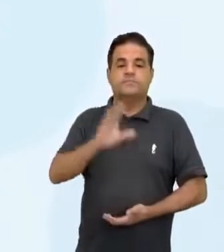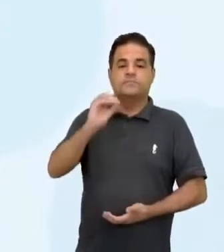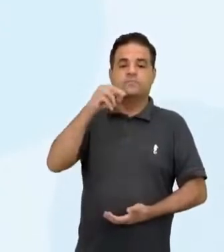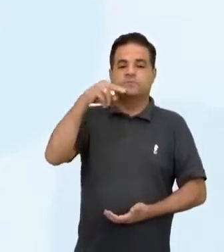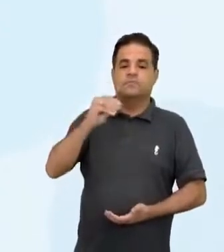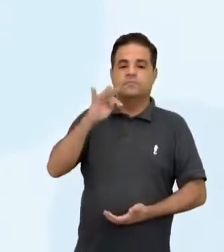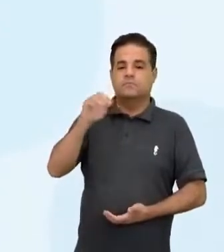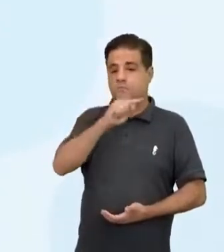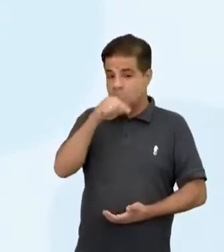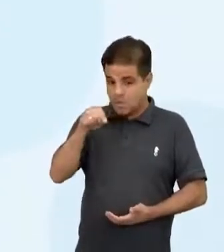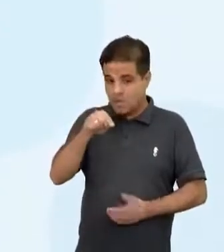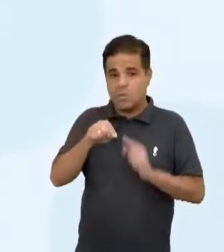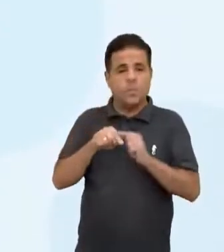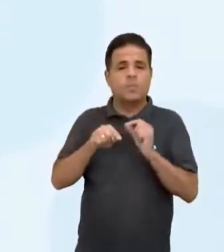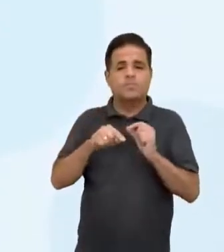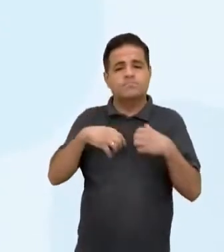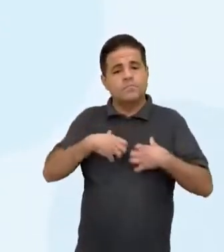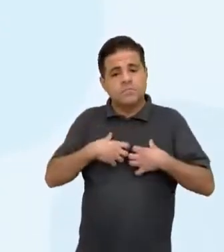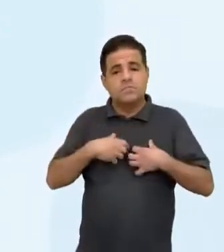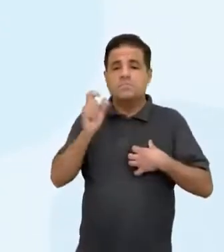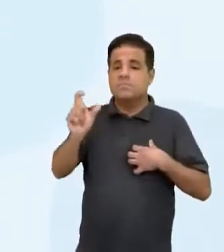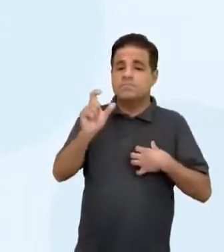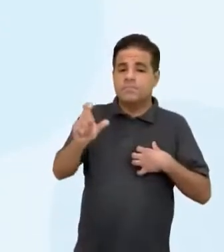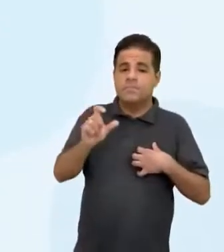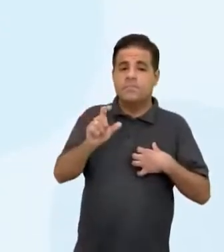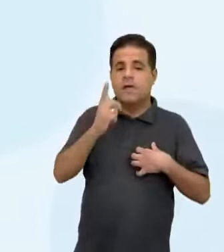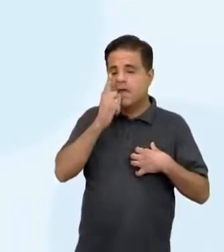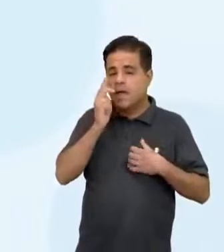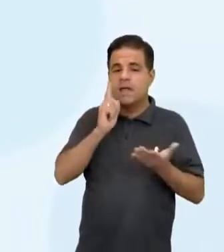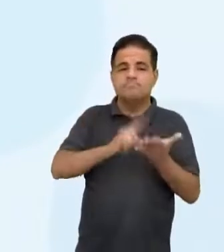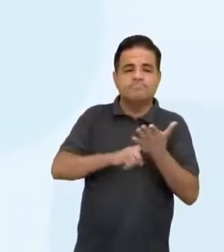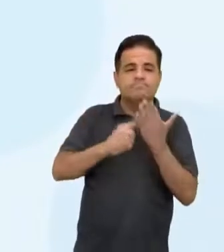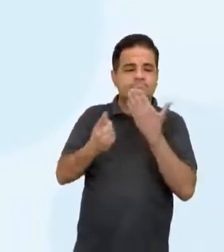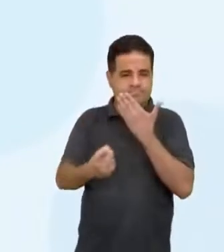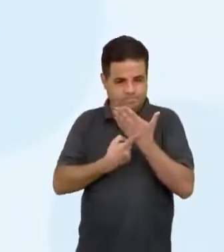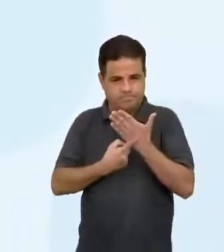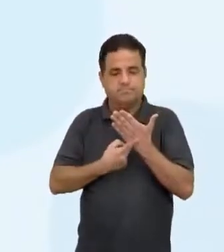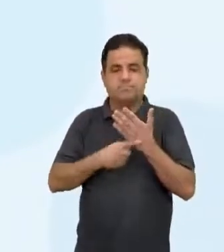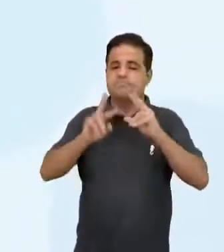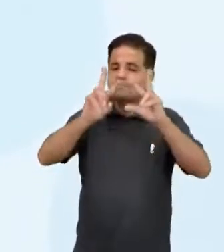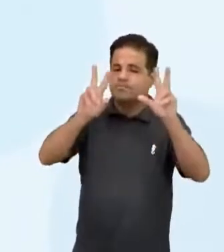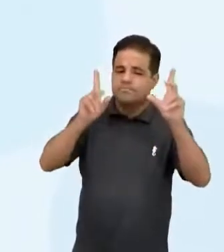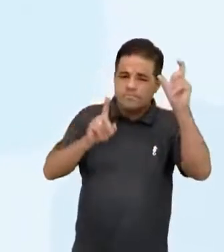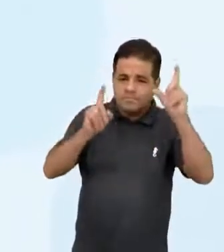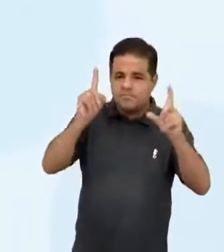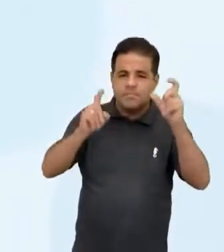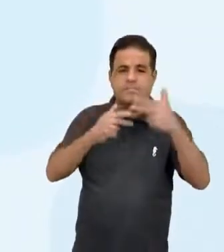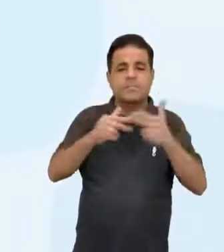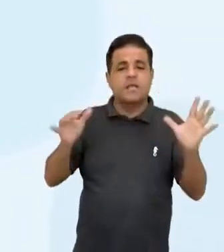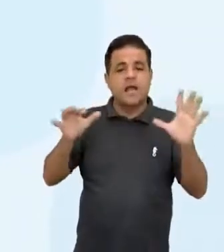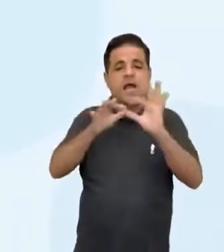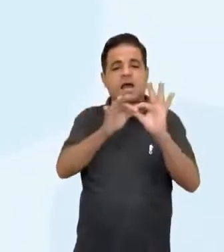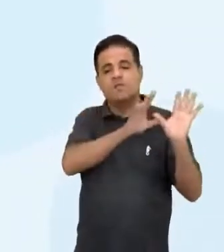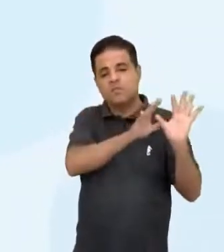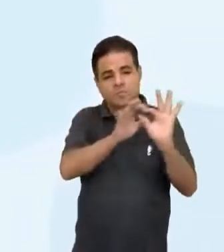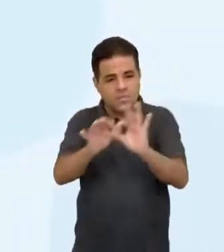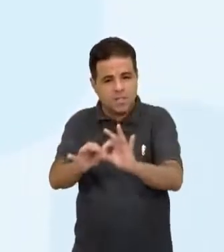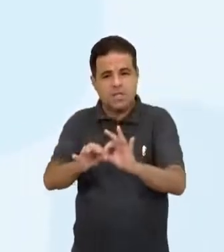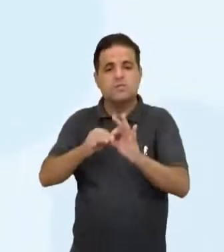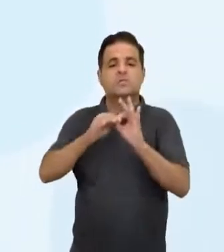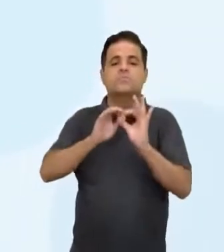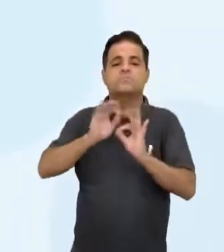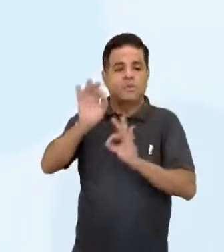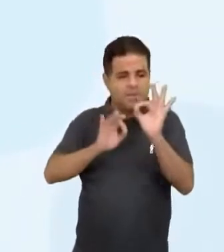conotação se dá quando o sentido da palavra é figurado, mais expressivo, ligado ao contexto de